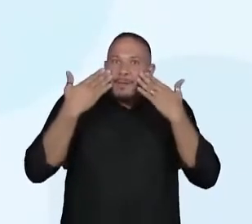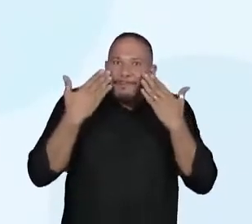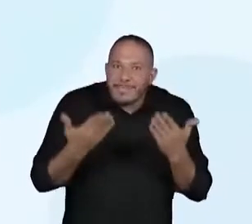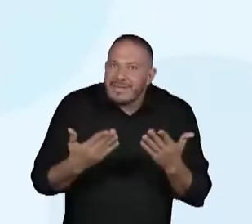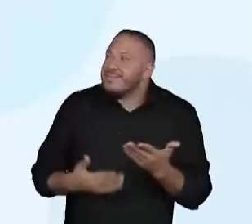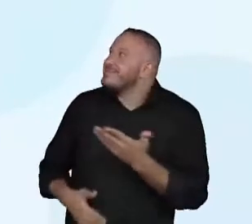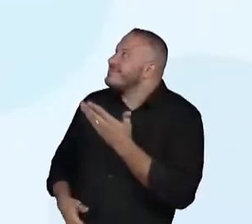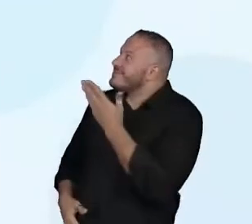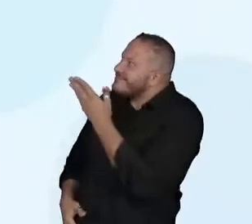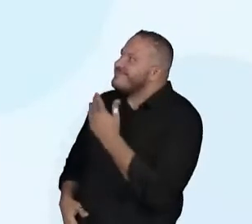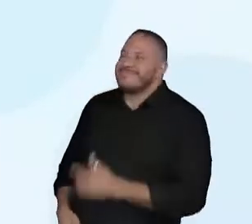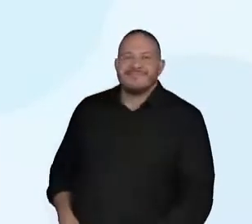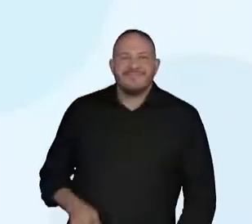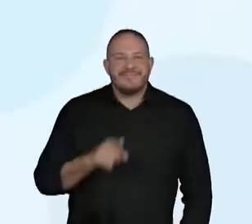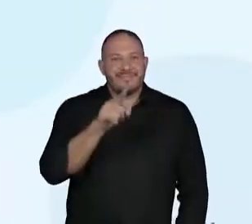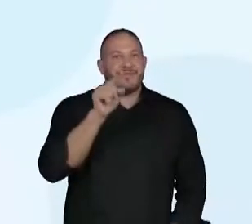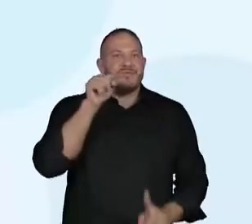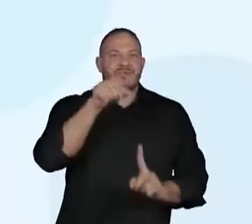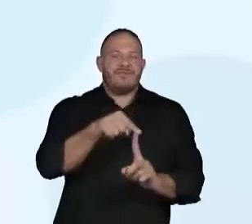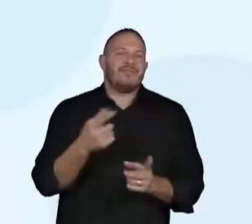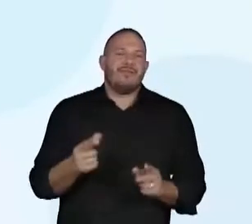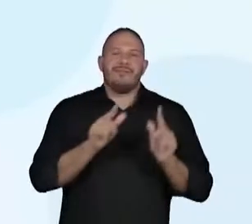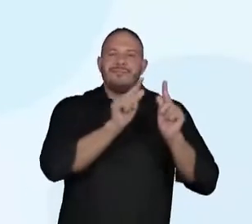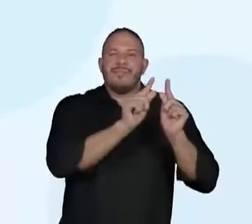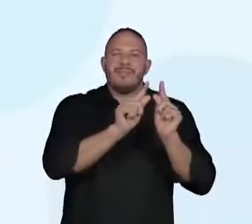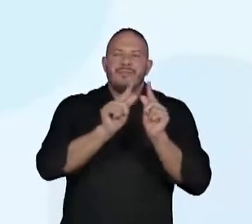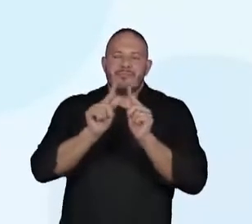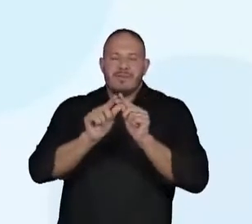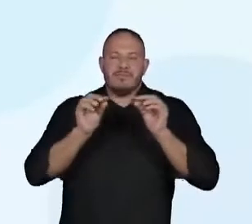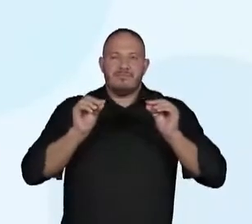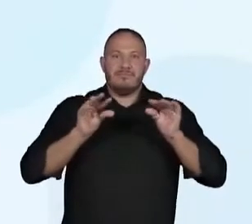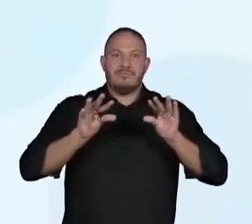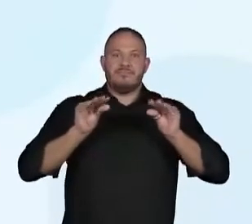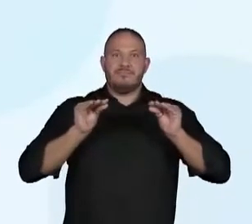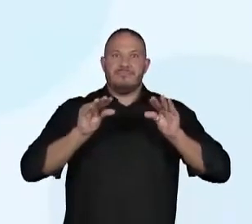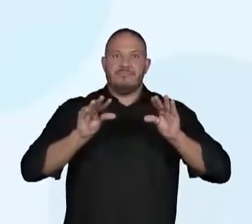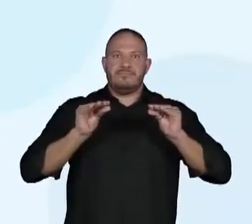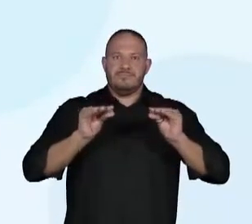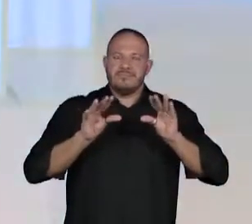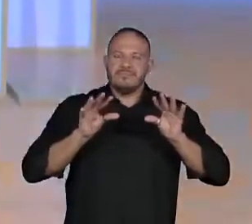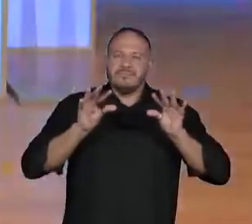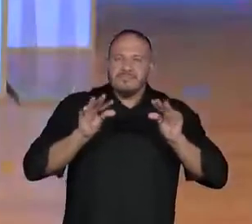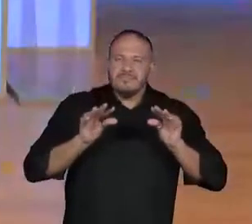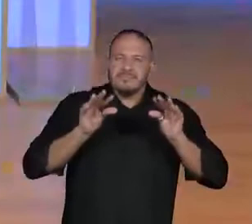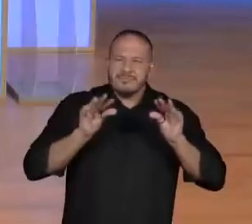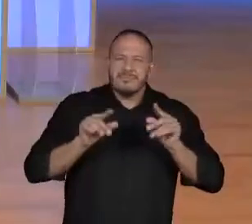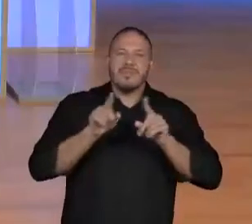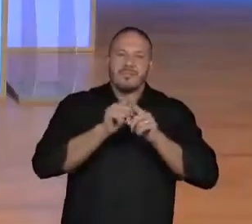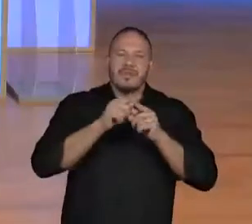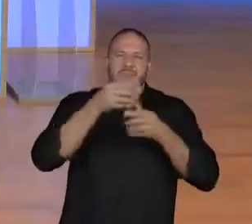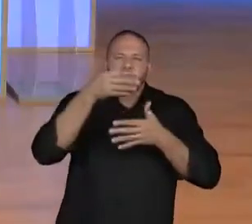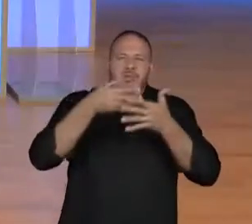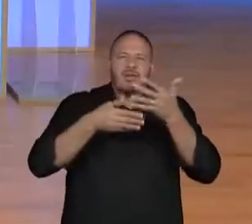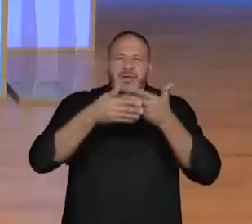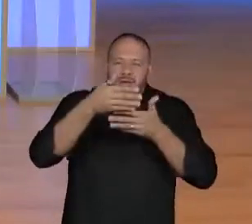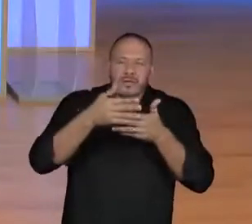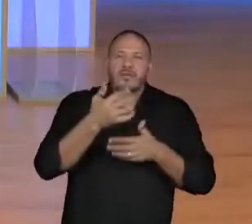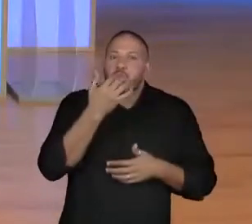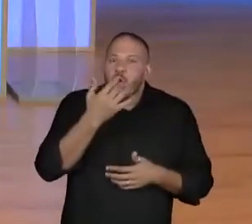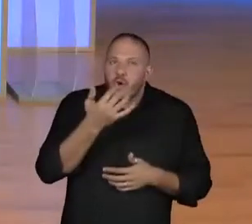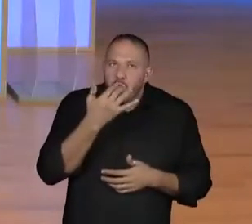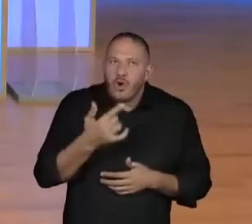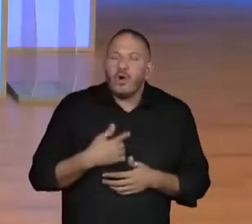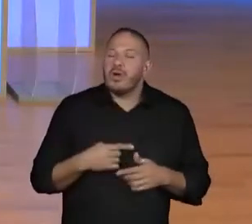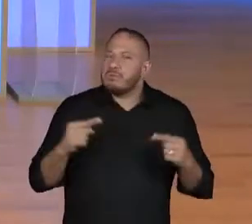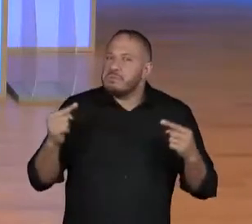aí até vocês. São pixels acendendo e apagando e também mudando de cor, que estão levando aí,